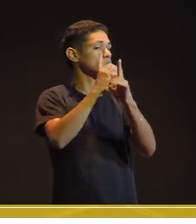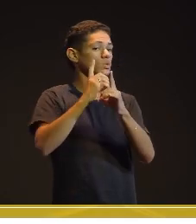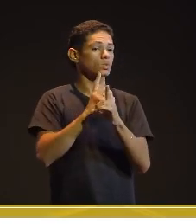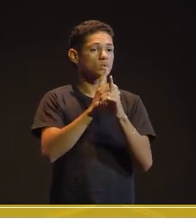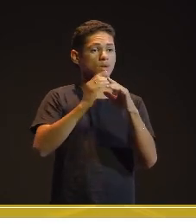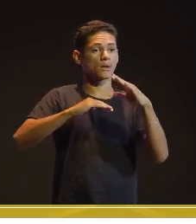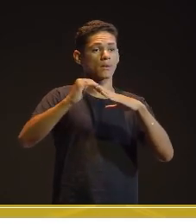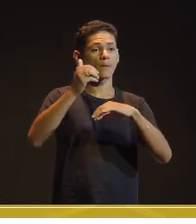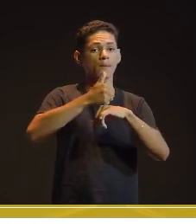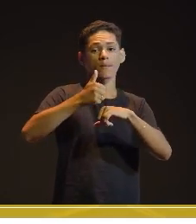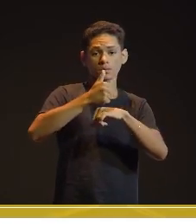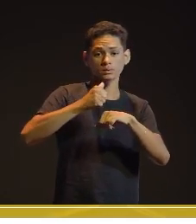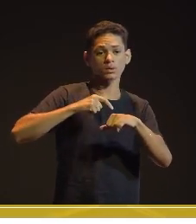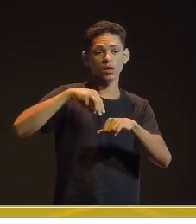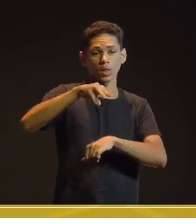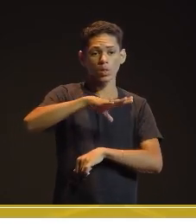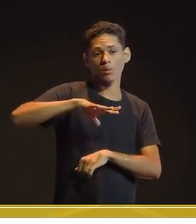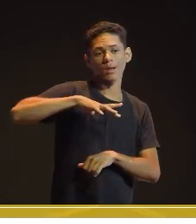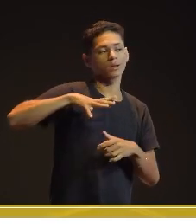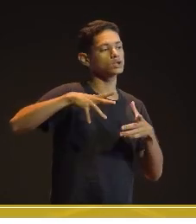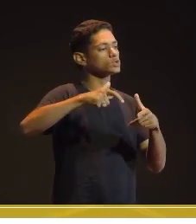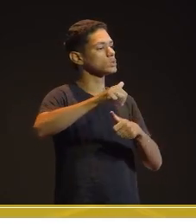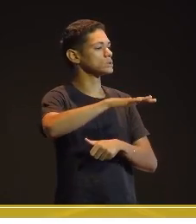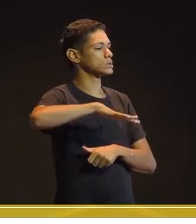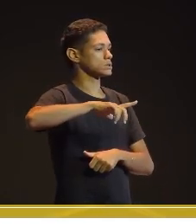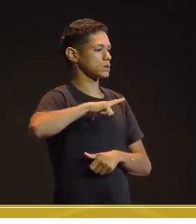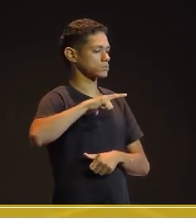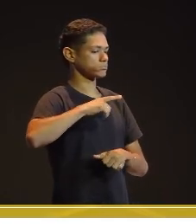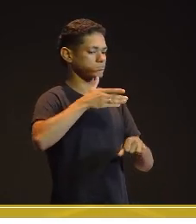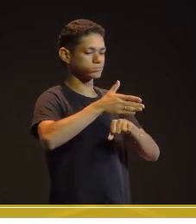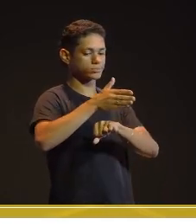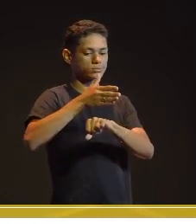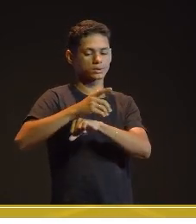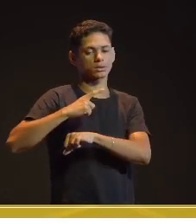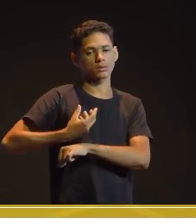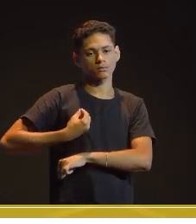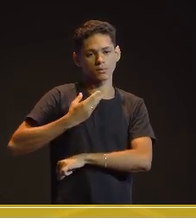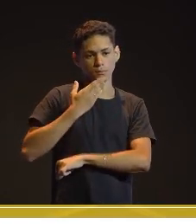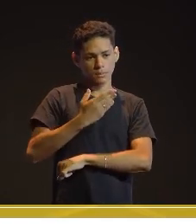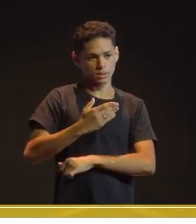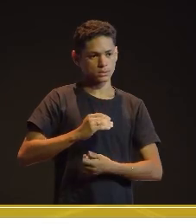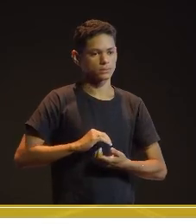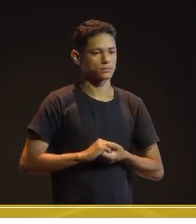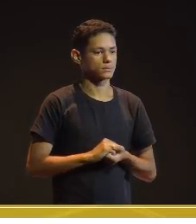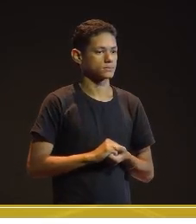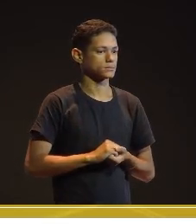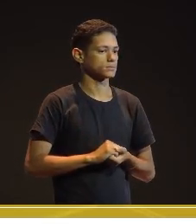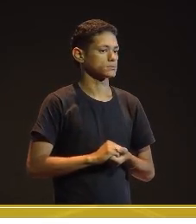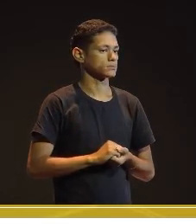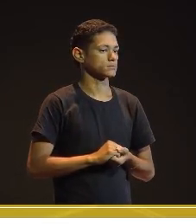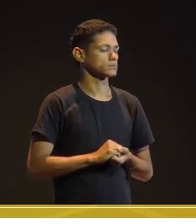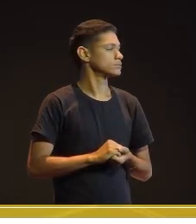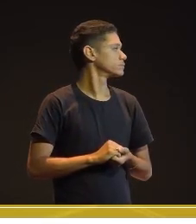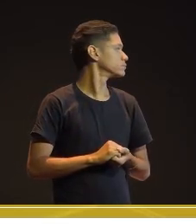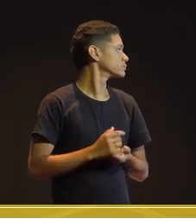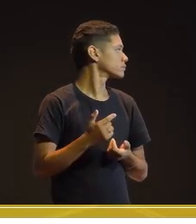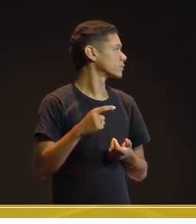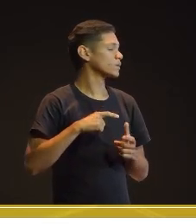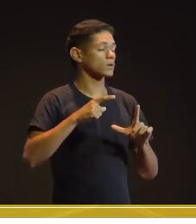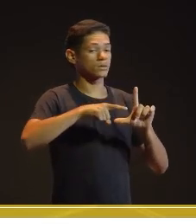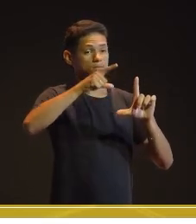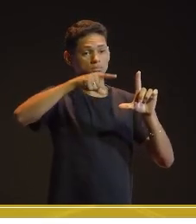achar profissionais no mercado em todas as áreas que ele exige. Numa pesquisa